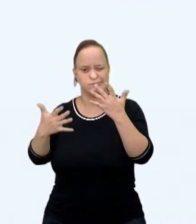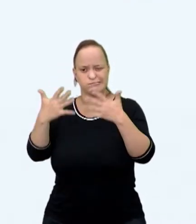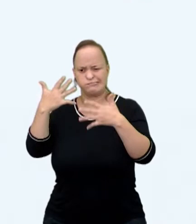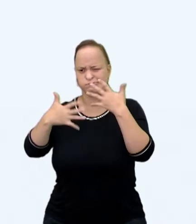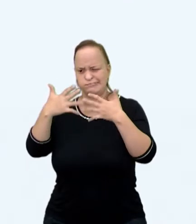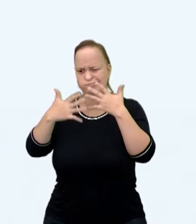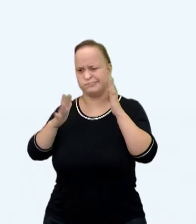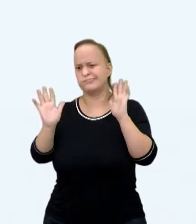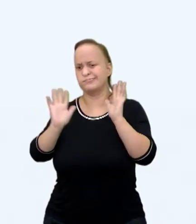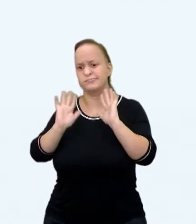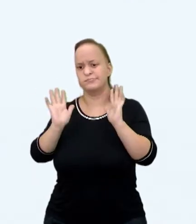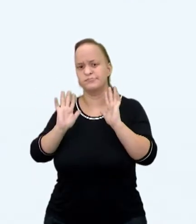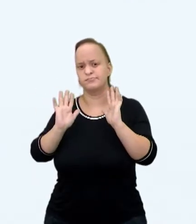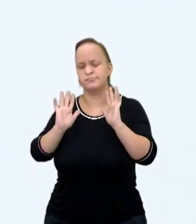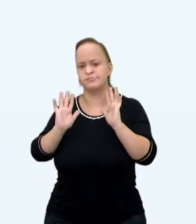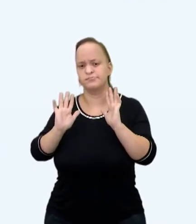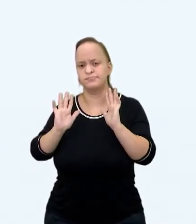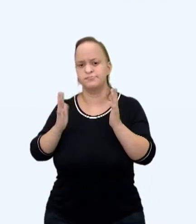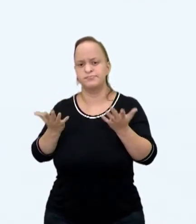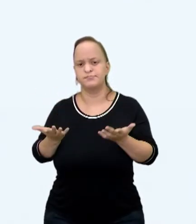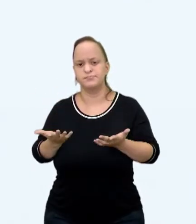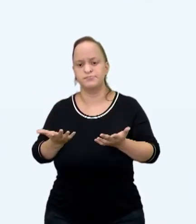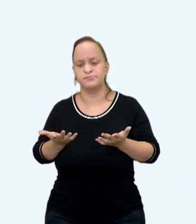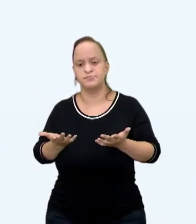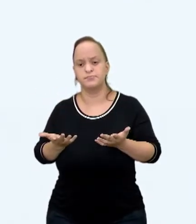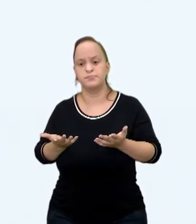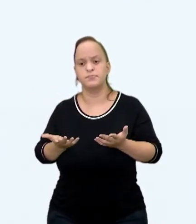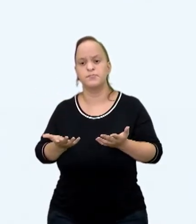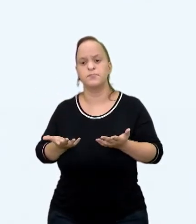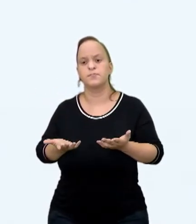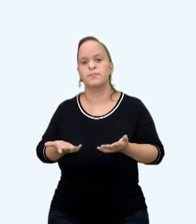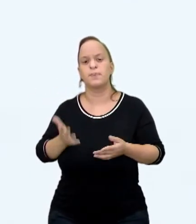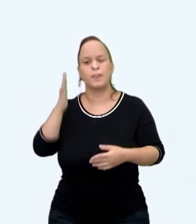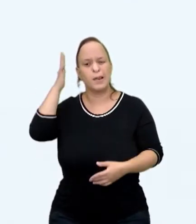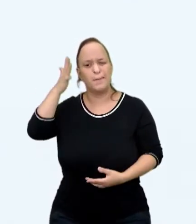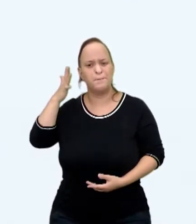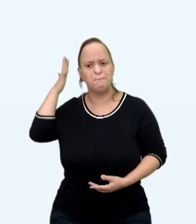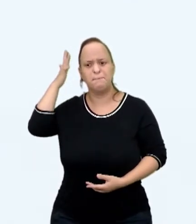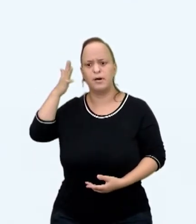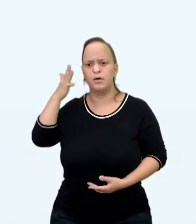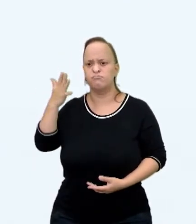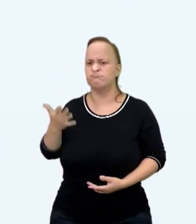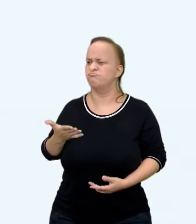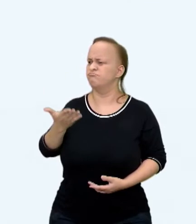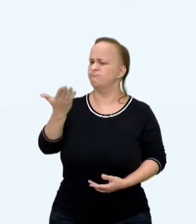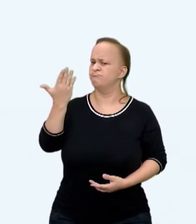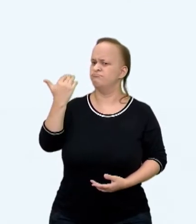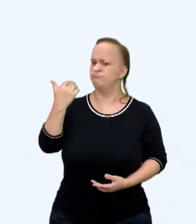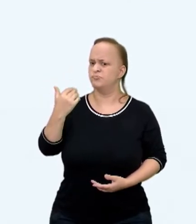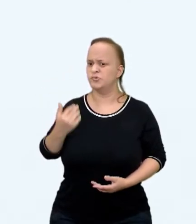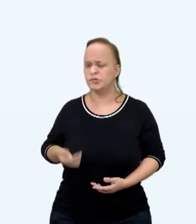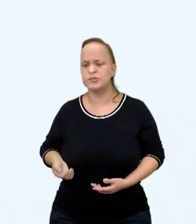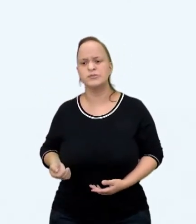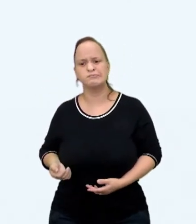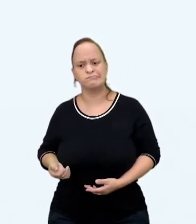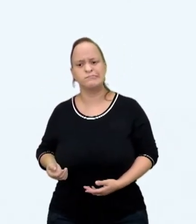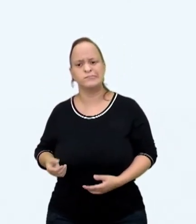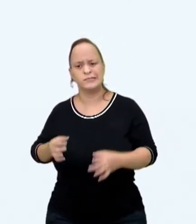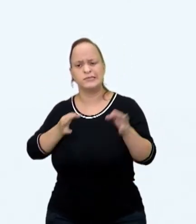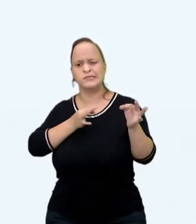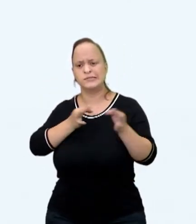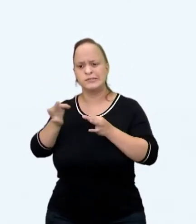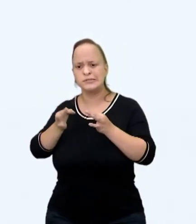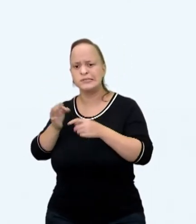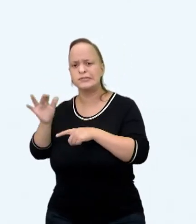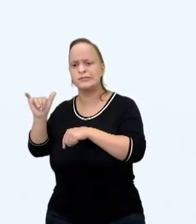que o marketing daquele assistiu, acabou de assistir uma propaganda e fala: "Pô, o marketing é legal". Não, a propaganda é legal. Se ele gerou um